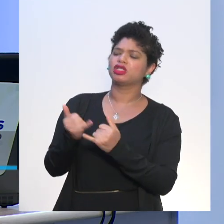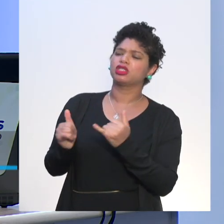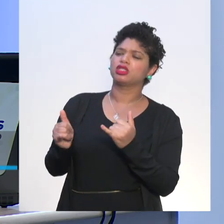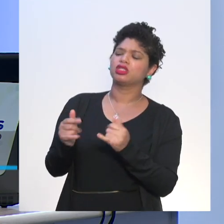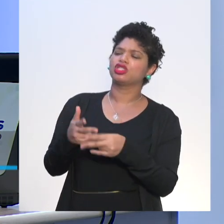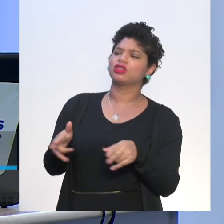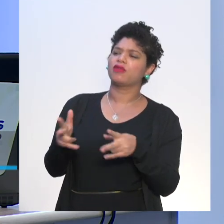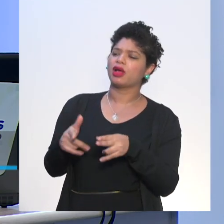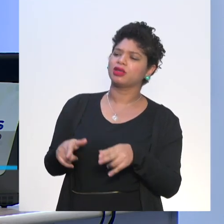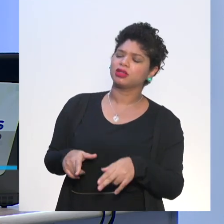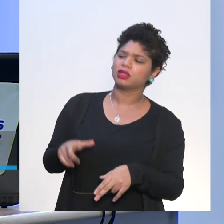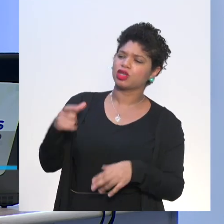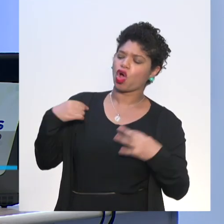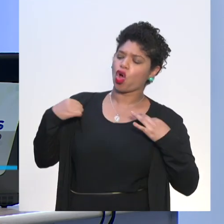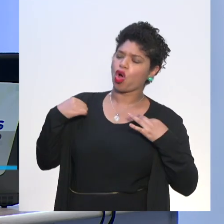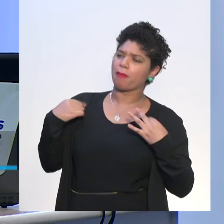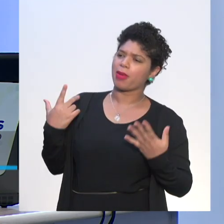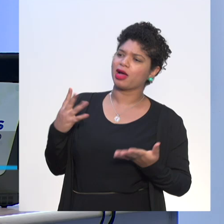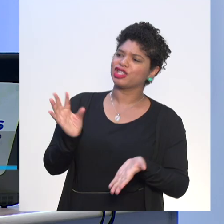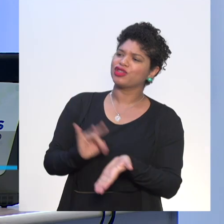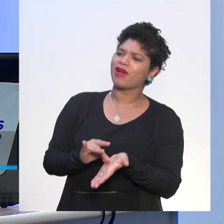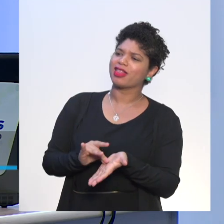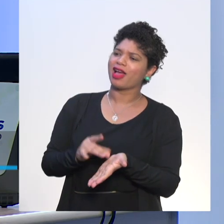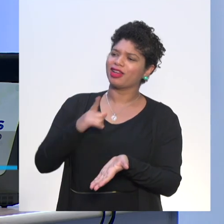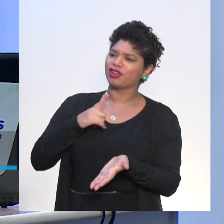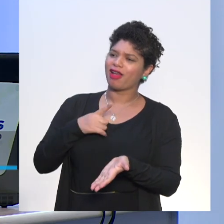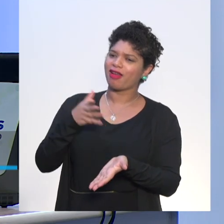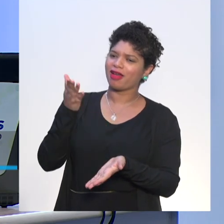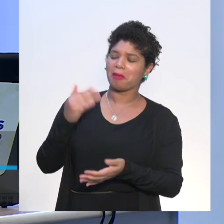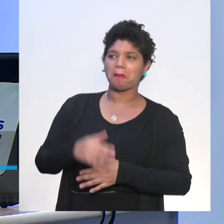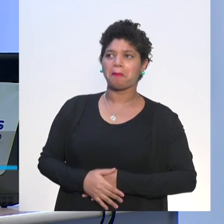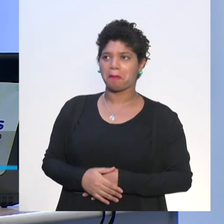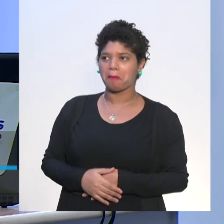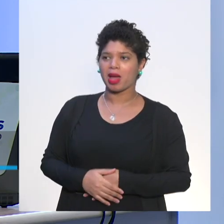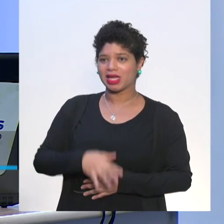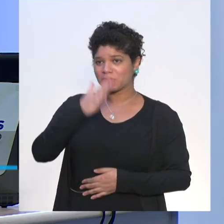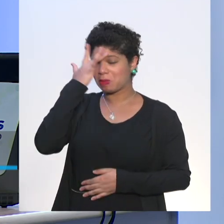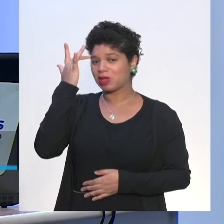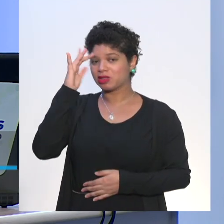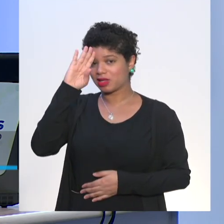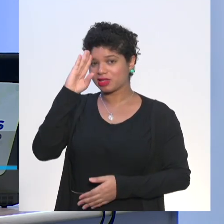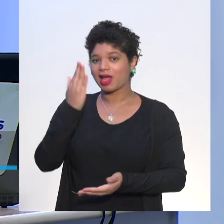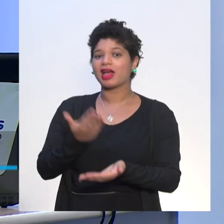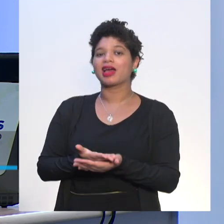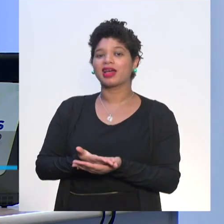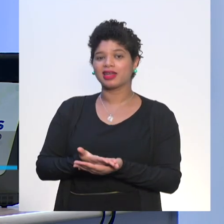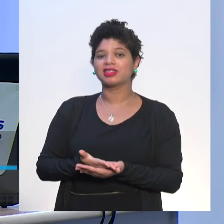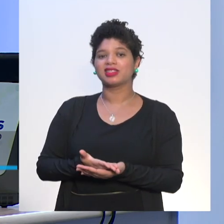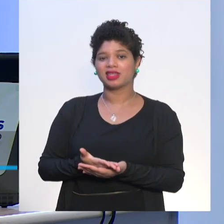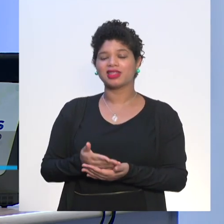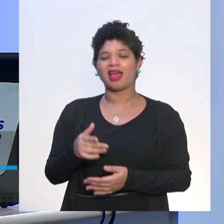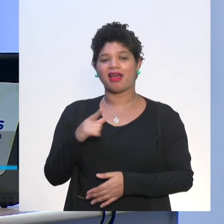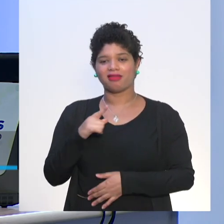que ela está vestida com roupas da verdade, os homens, às vezes, caem, né,